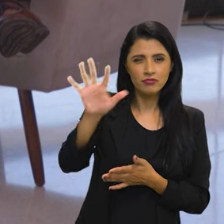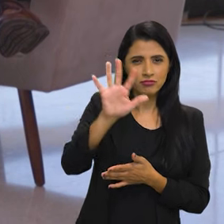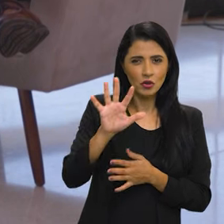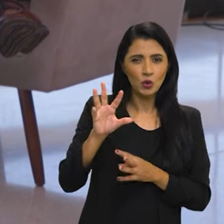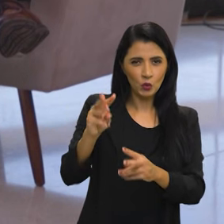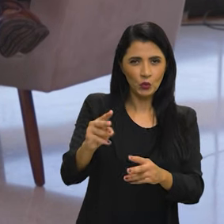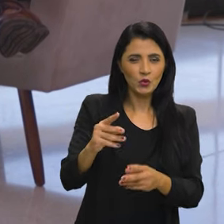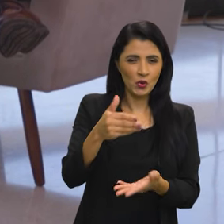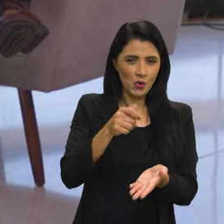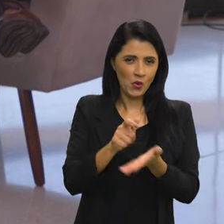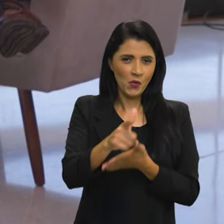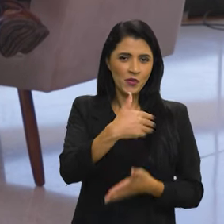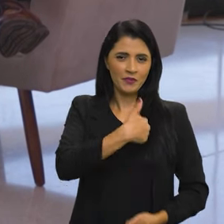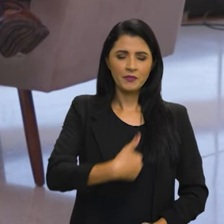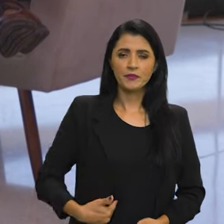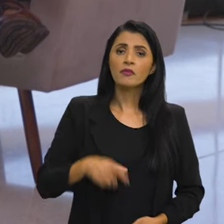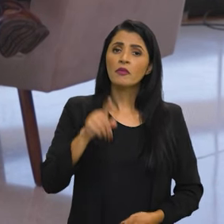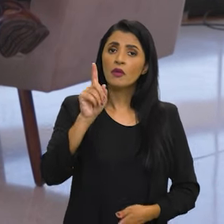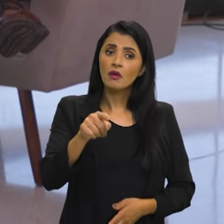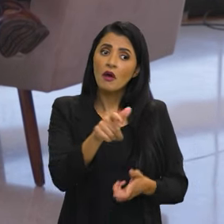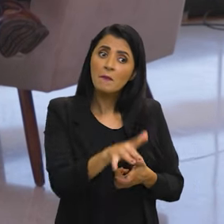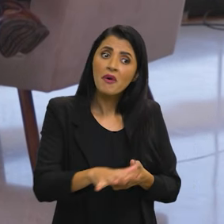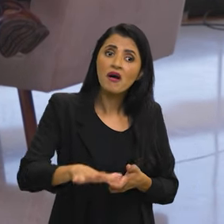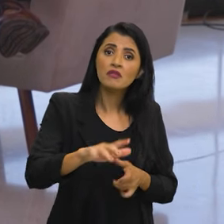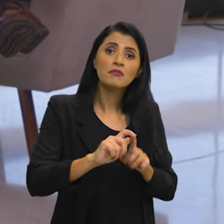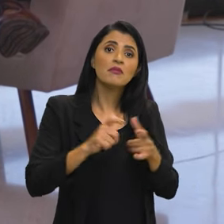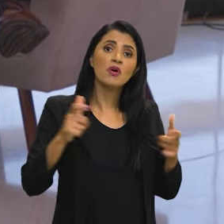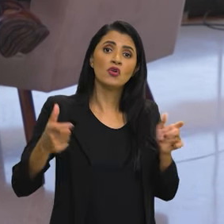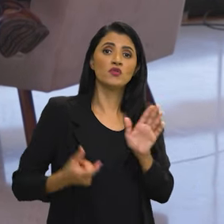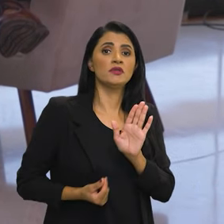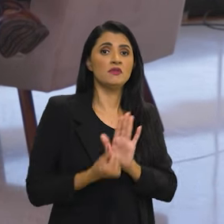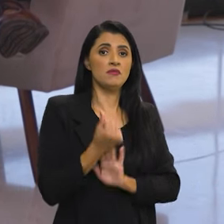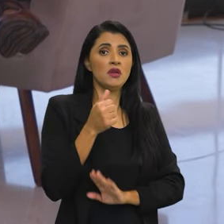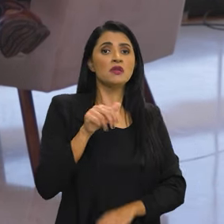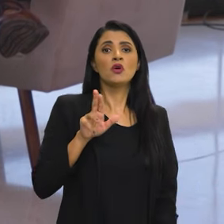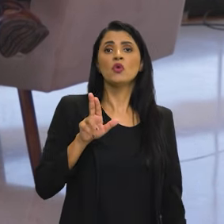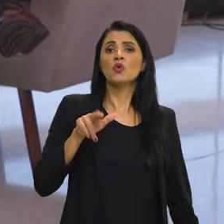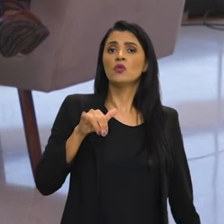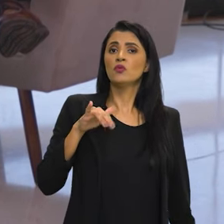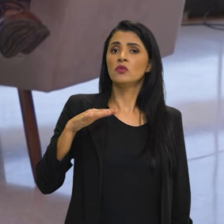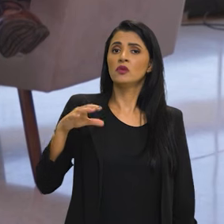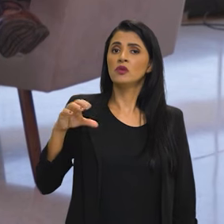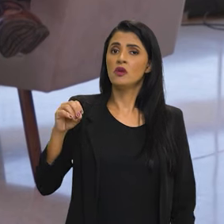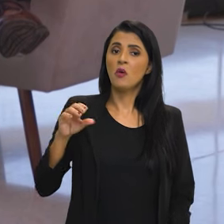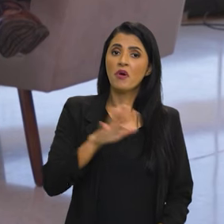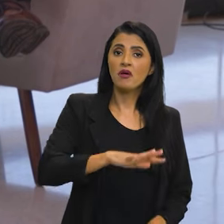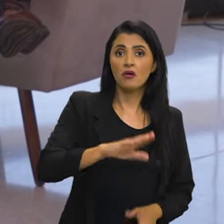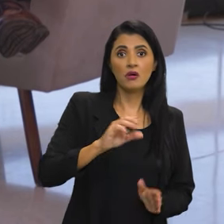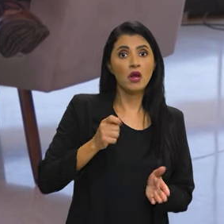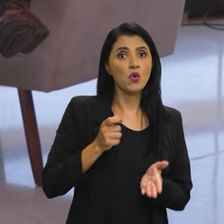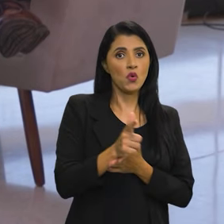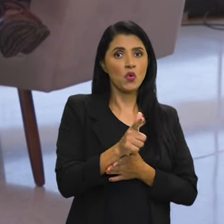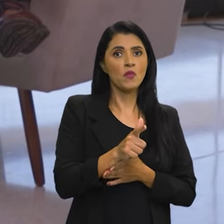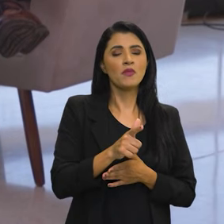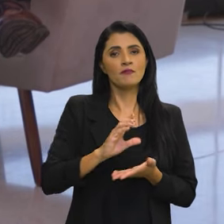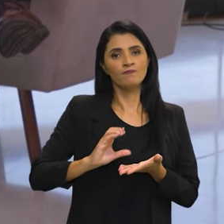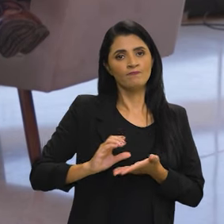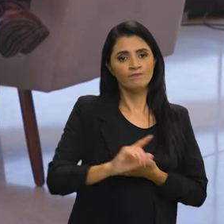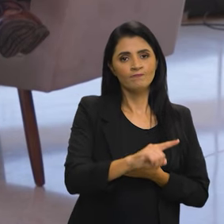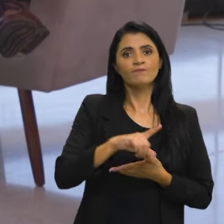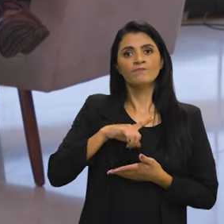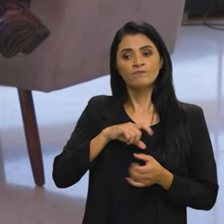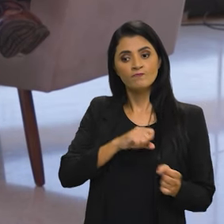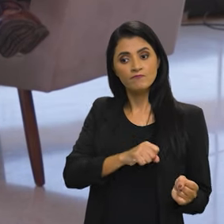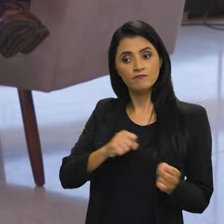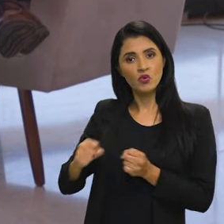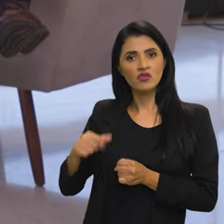uma das maiores partes do orçamento da União vai para compras. E a gente sabe que isso gera, então, um